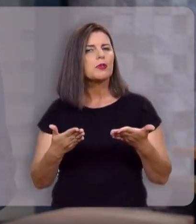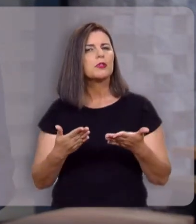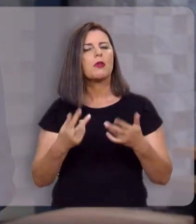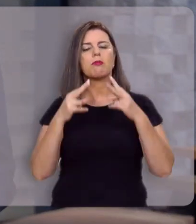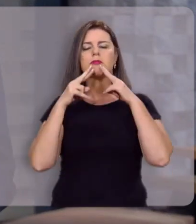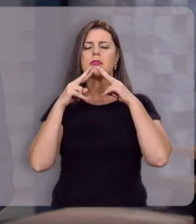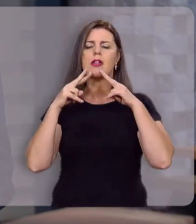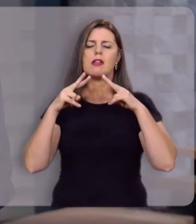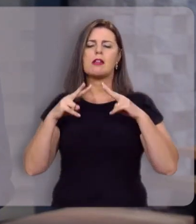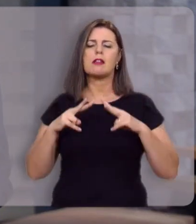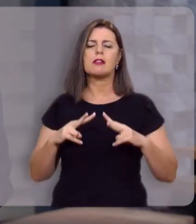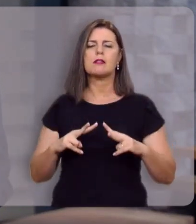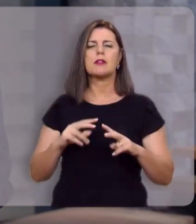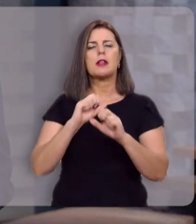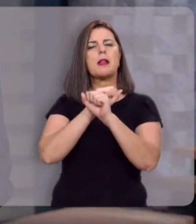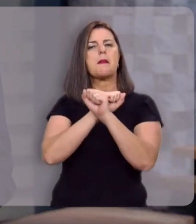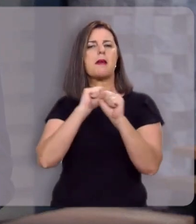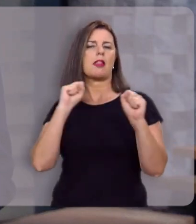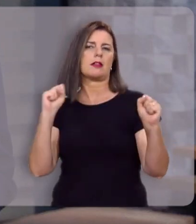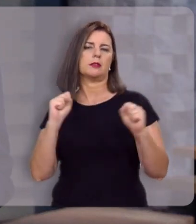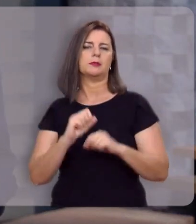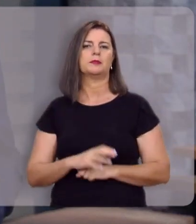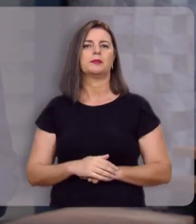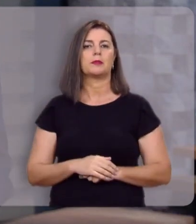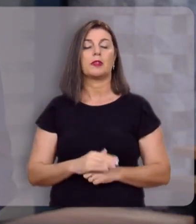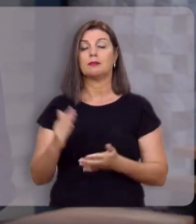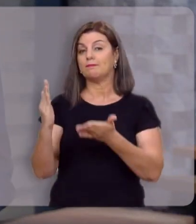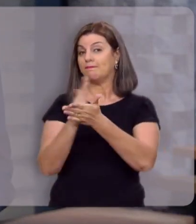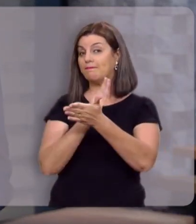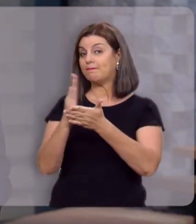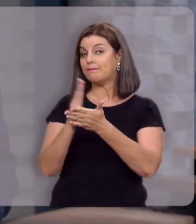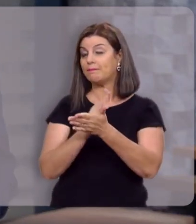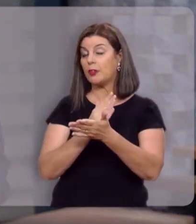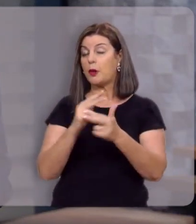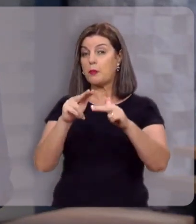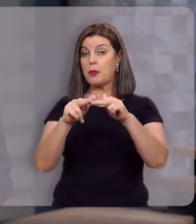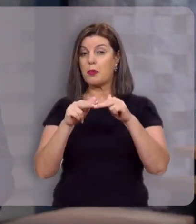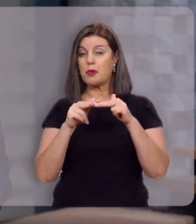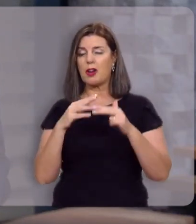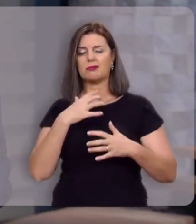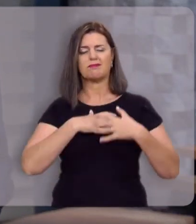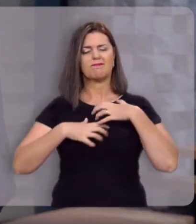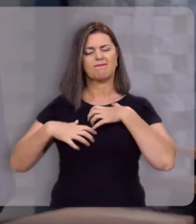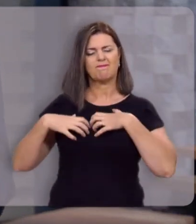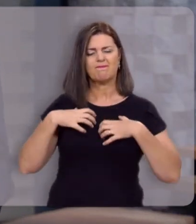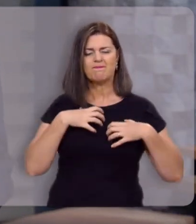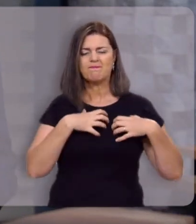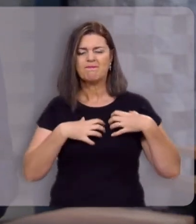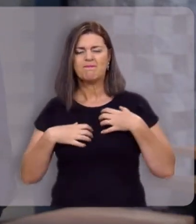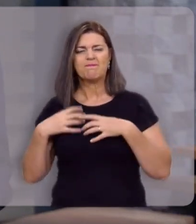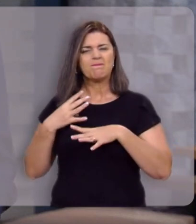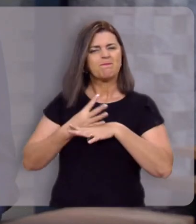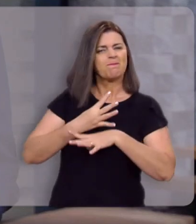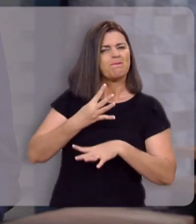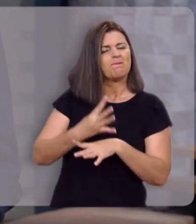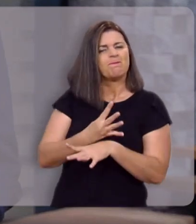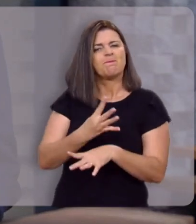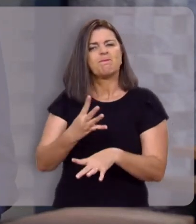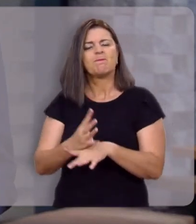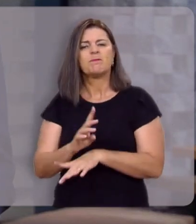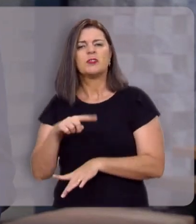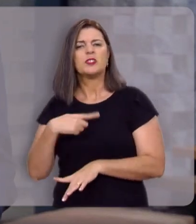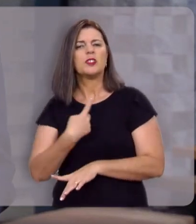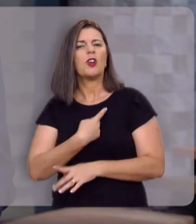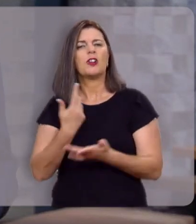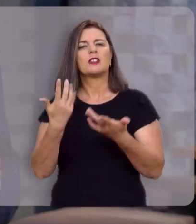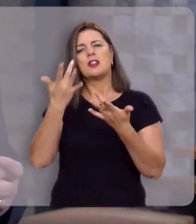um testemunho de libertação. Muitas vezes, em meio à angústia e o desespero,